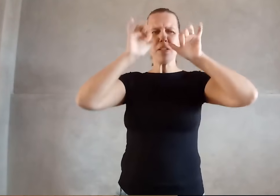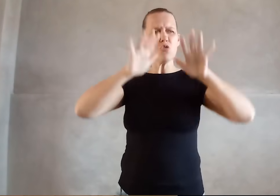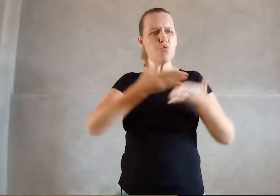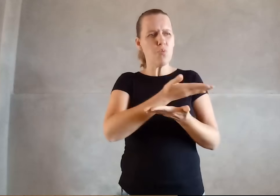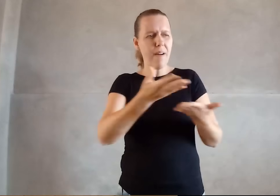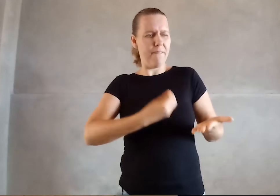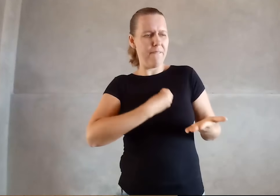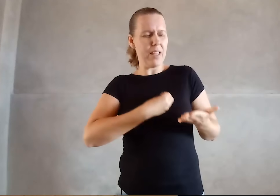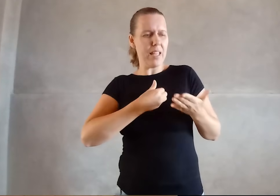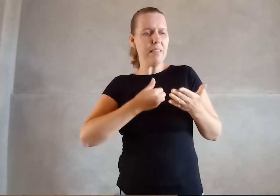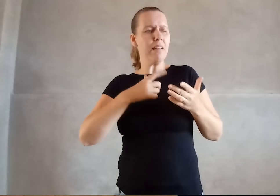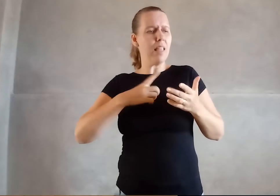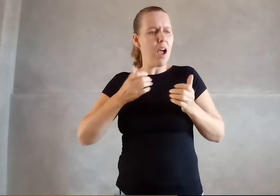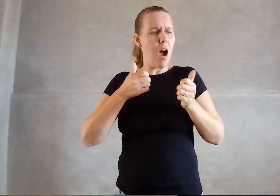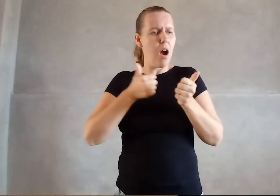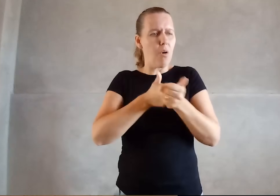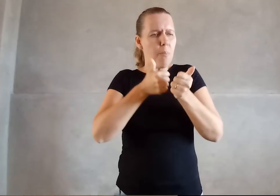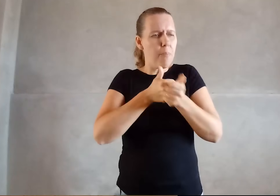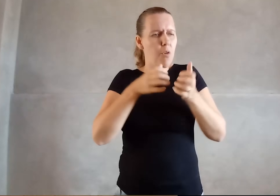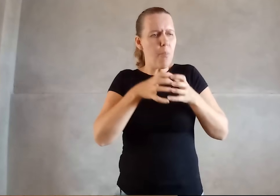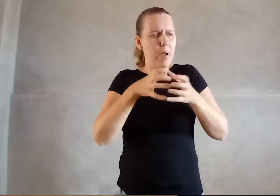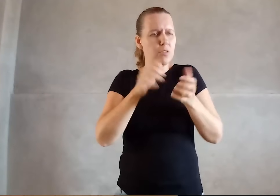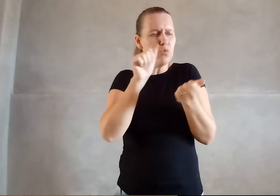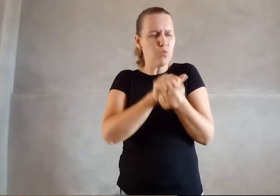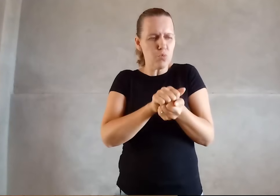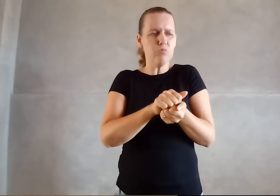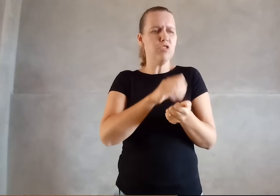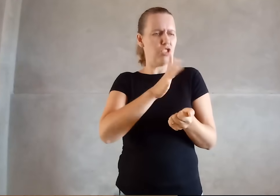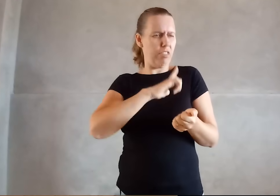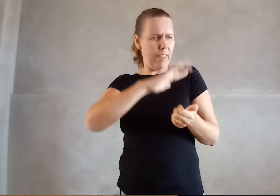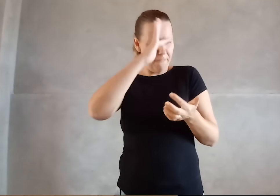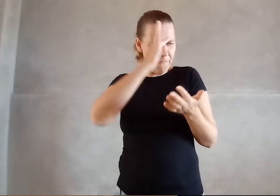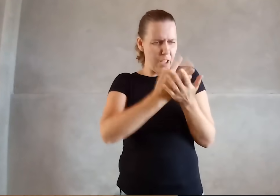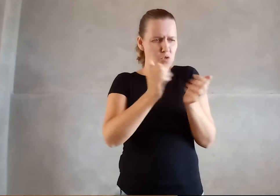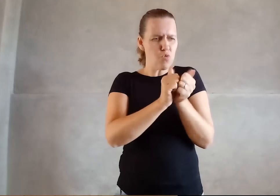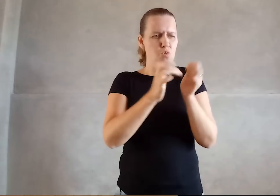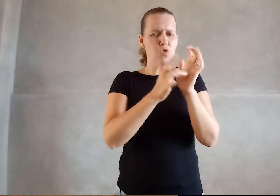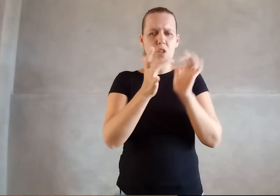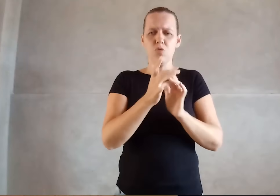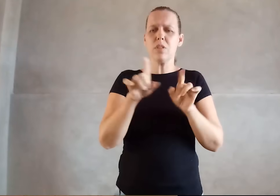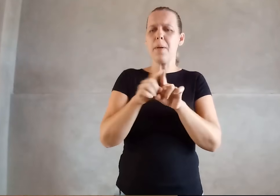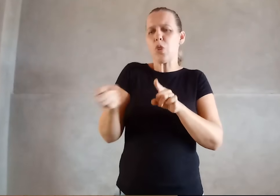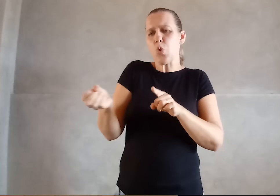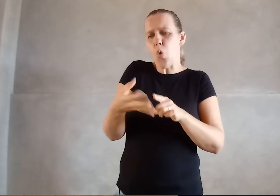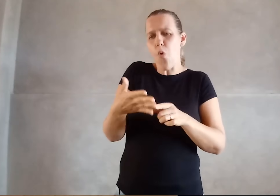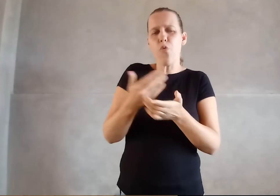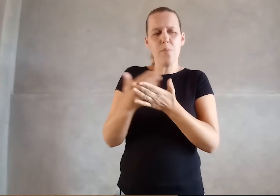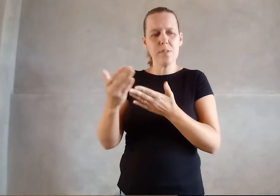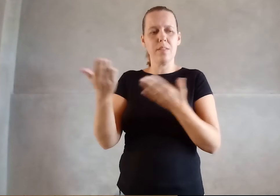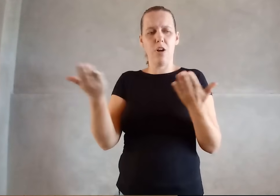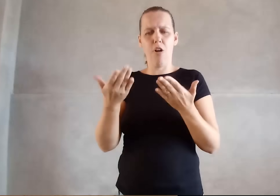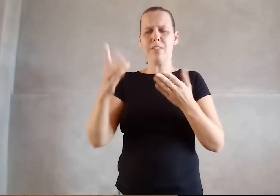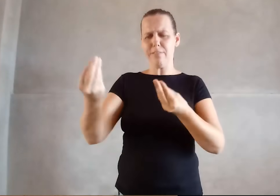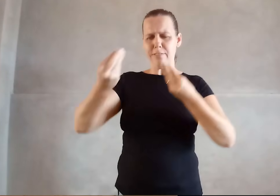fé com Jesus, aqueles que agora oraram também, aqueles que estão se aproximando. Deus, que o Senhor venha nos fortalecer em meio a tudo isso, a todo esse momento,